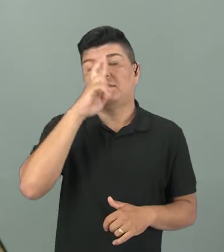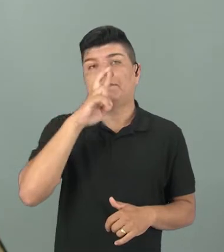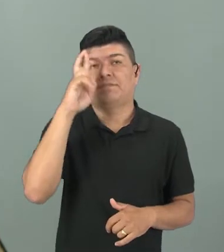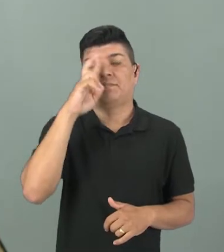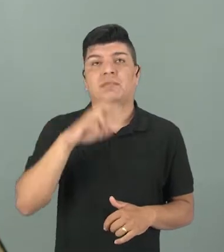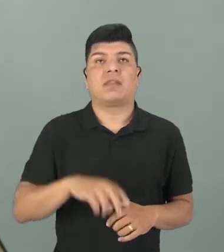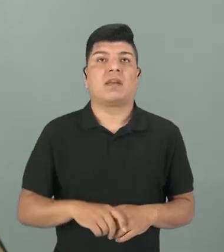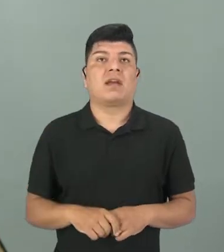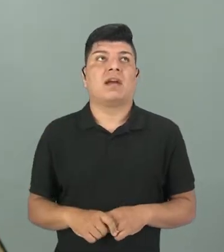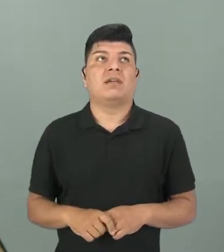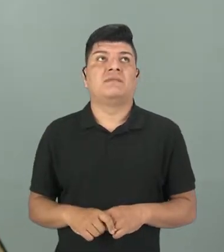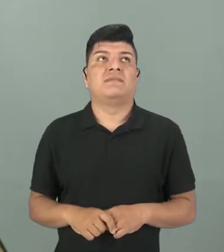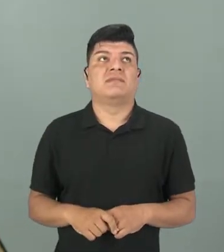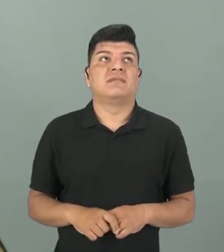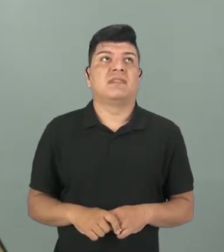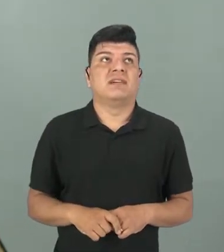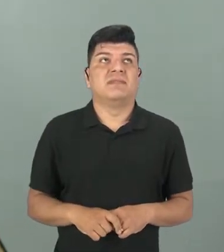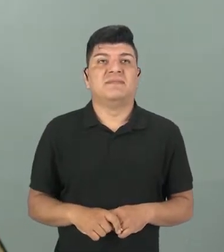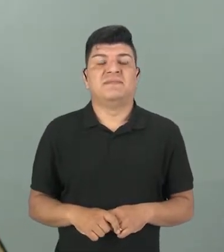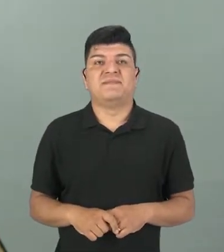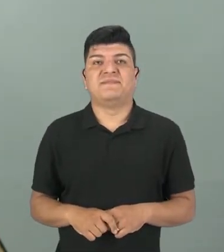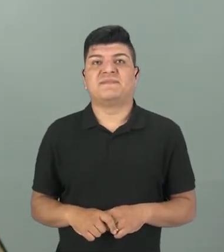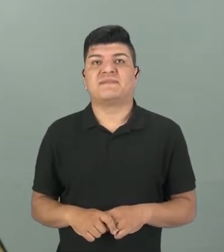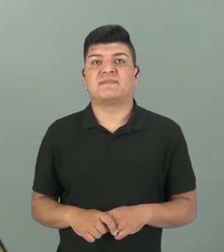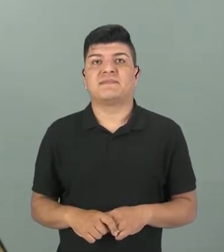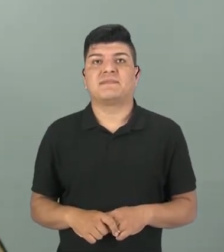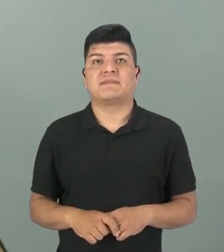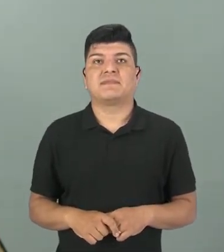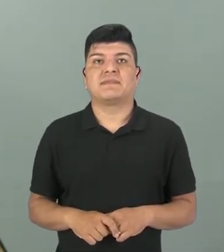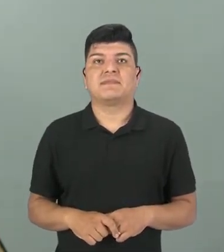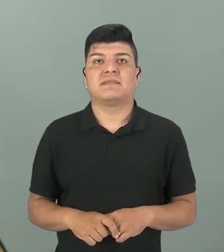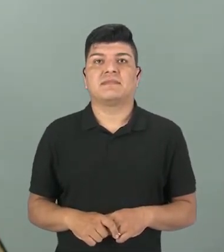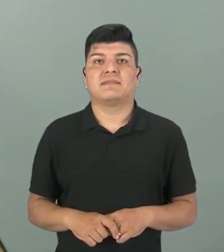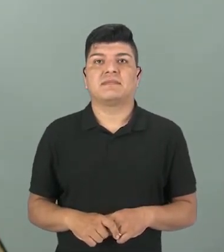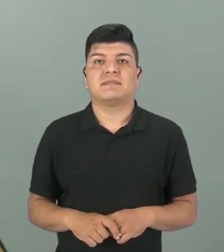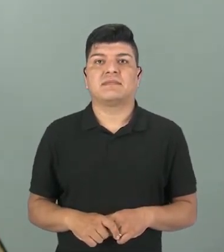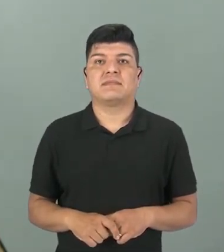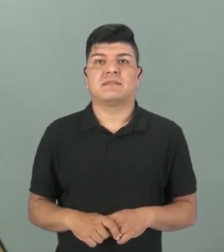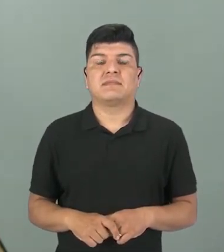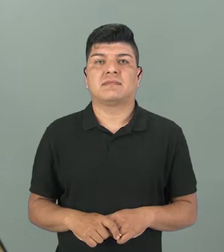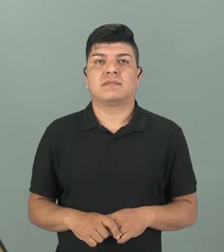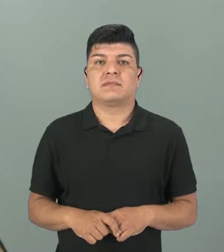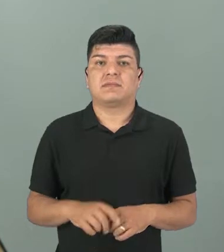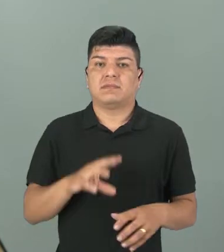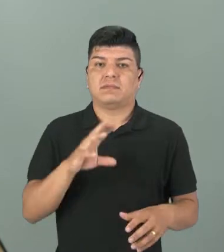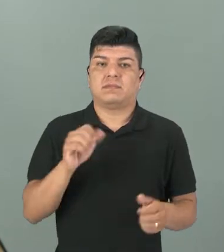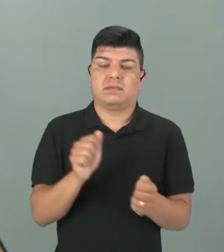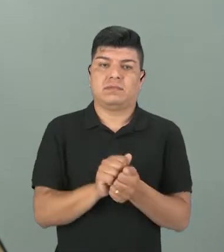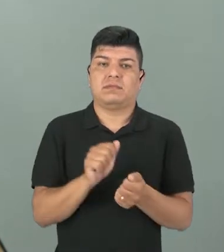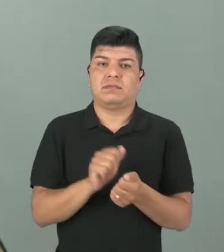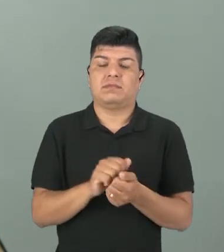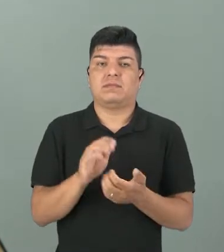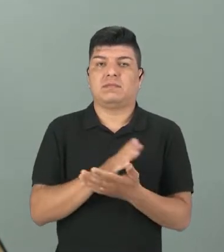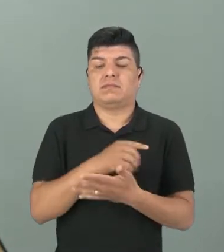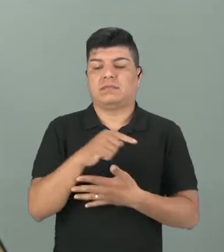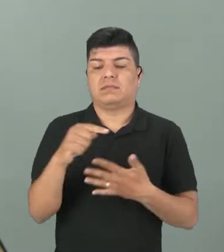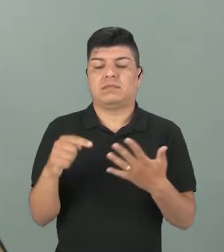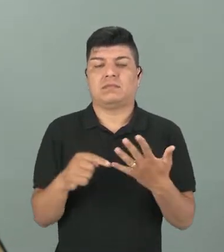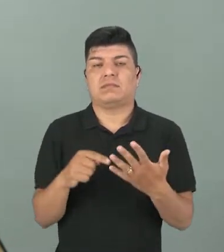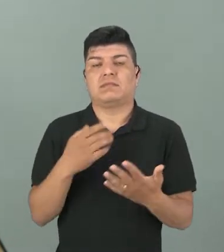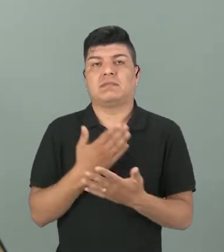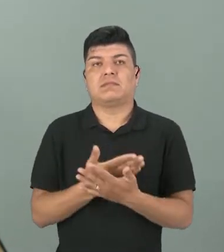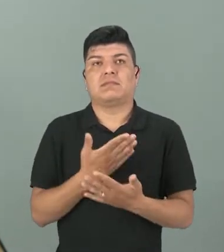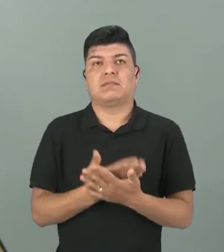observar é que a notícia, como vocês sabem, ela é formada, ela compõe alguns elementos. Nós já